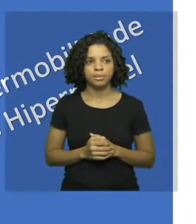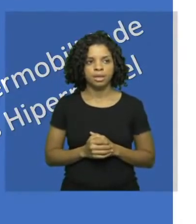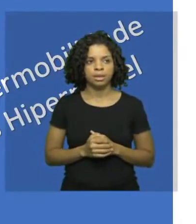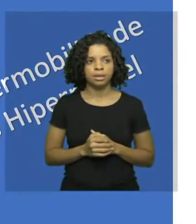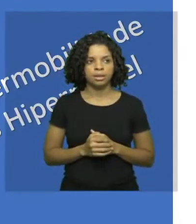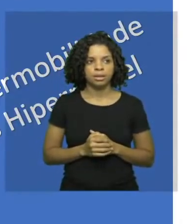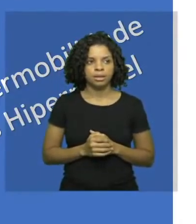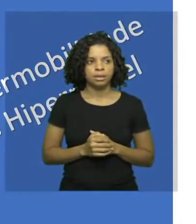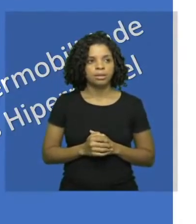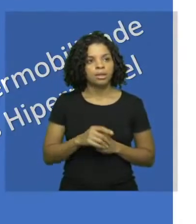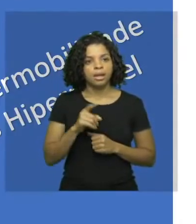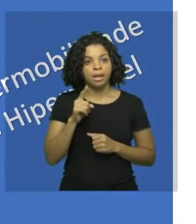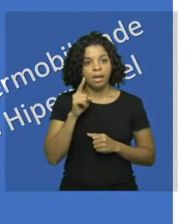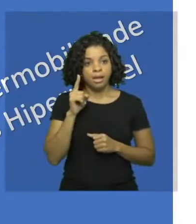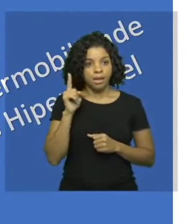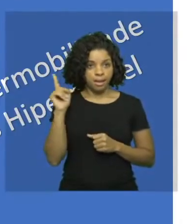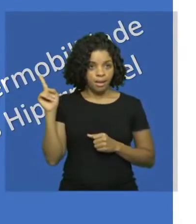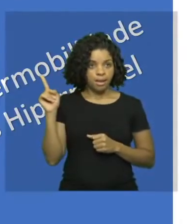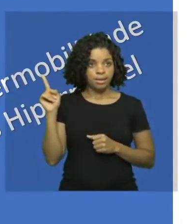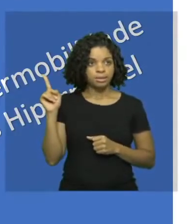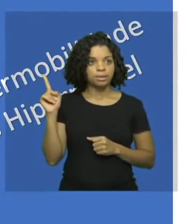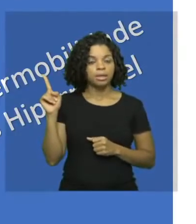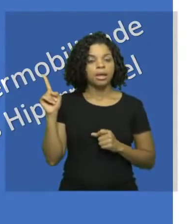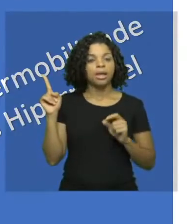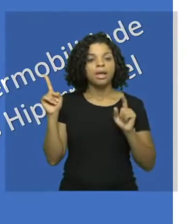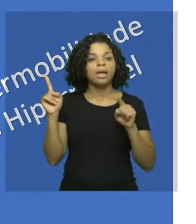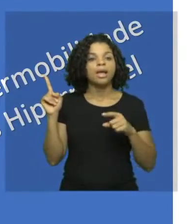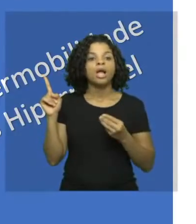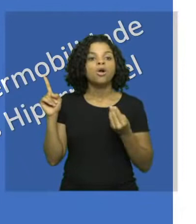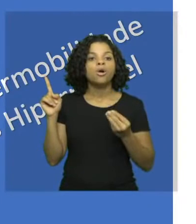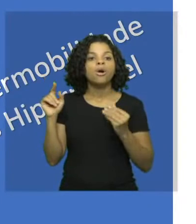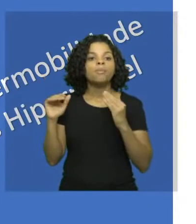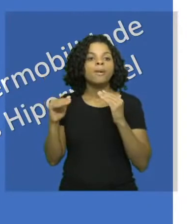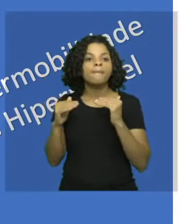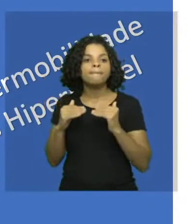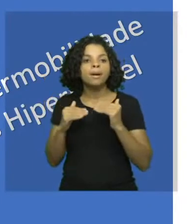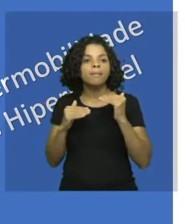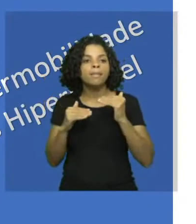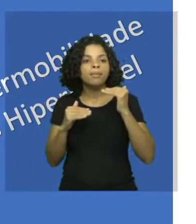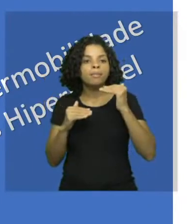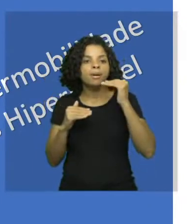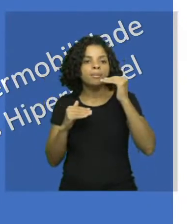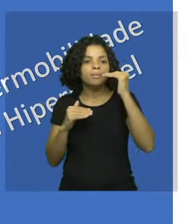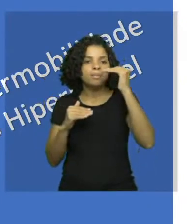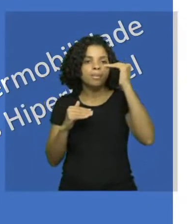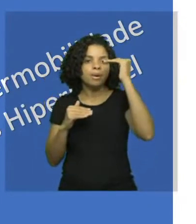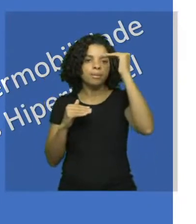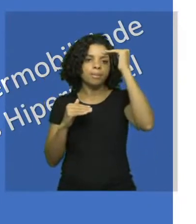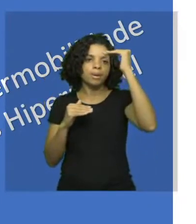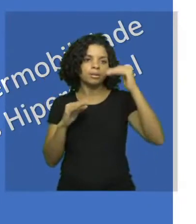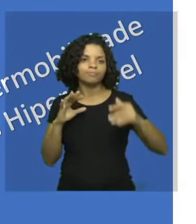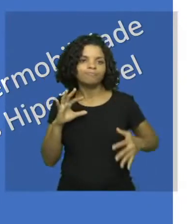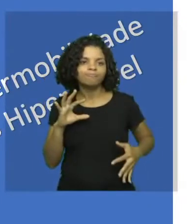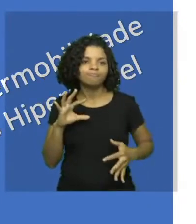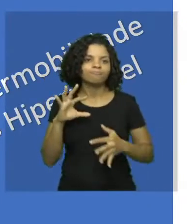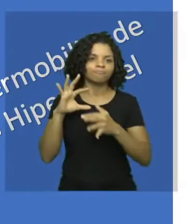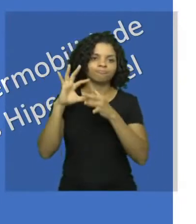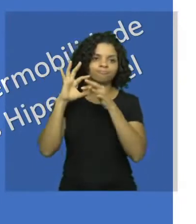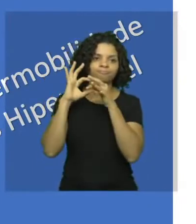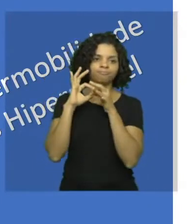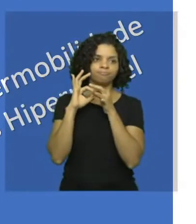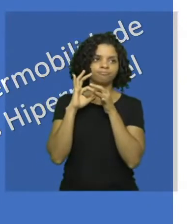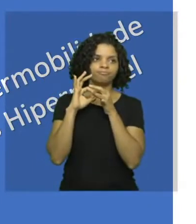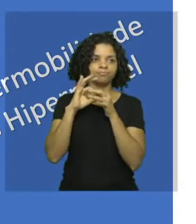Essa é uma representação da sequência da evolução natural que vemos nos pacientes com TE e com SED, principalmente a